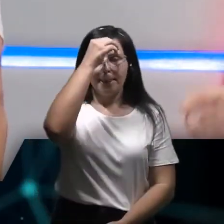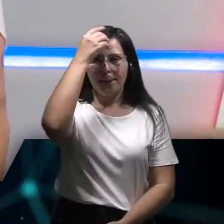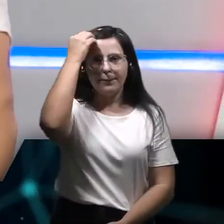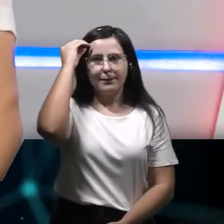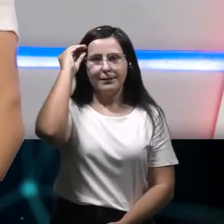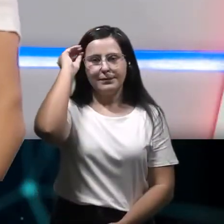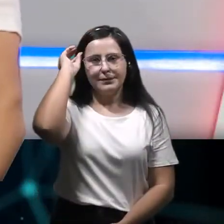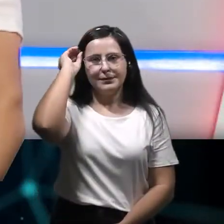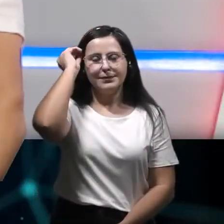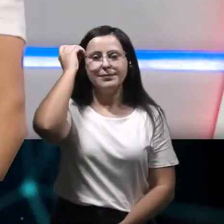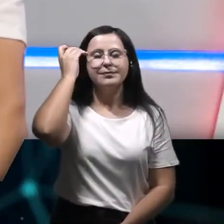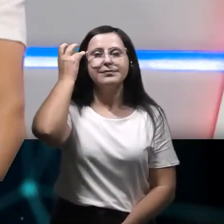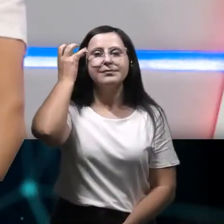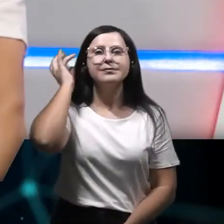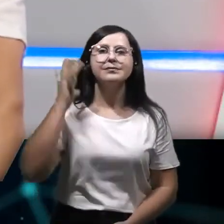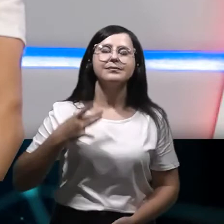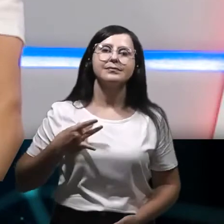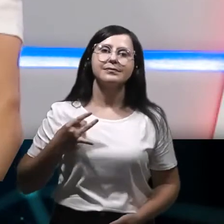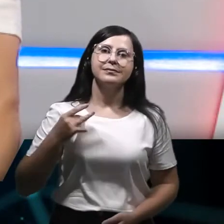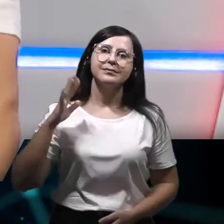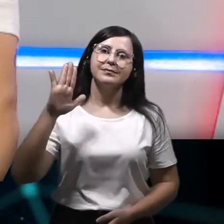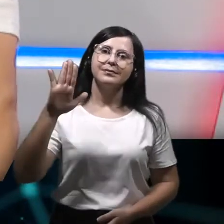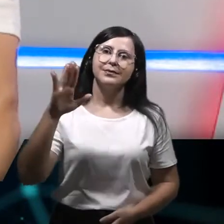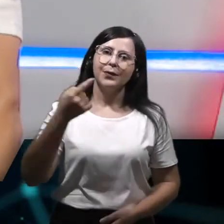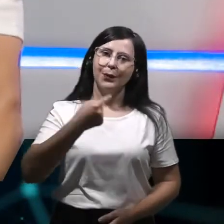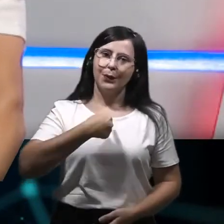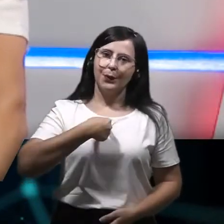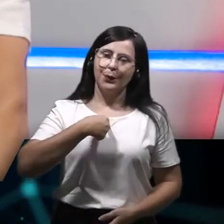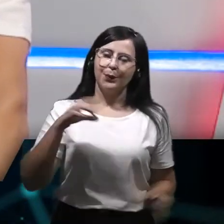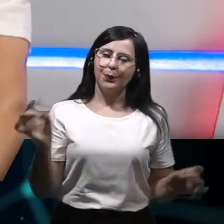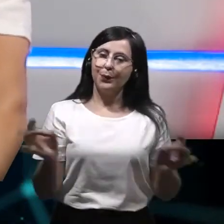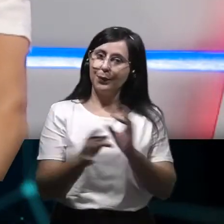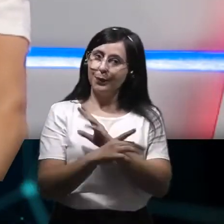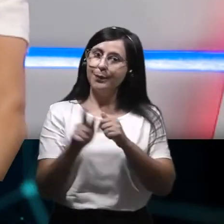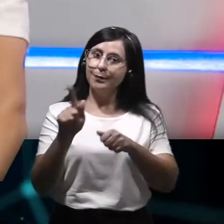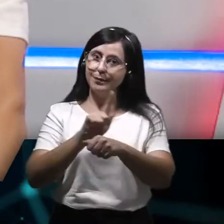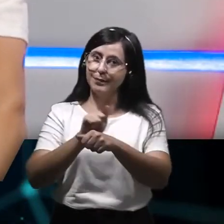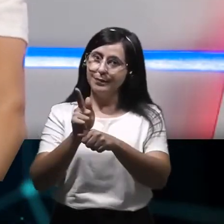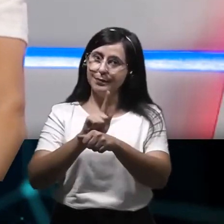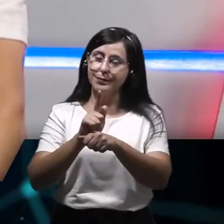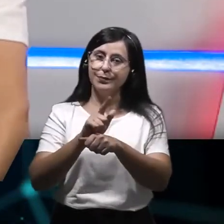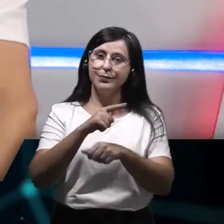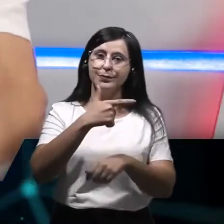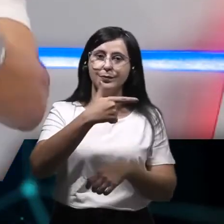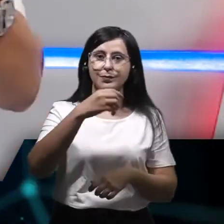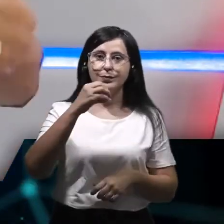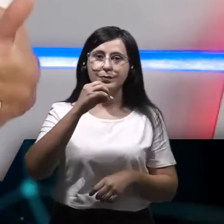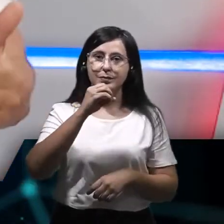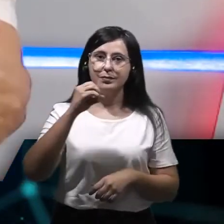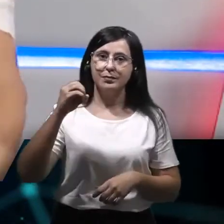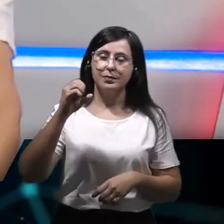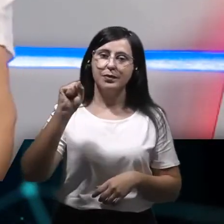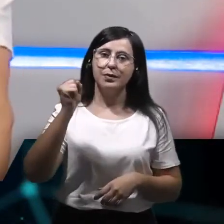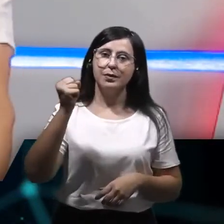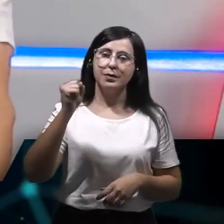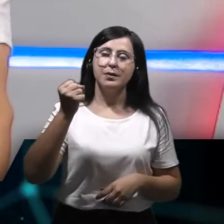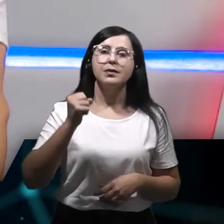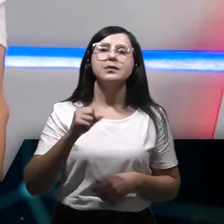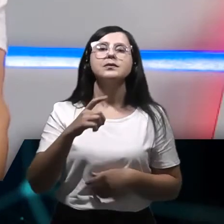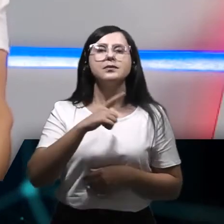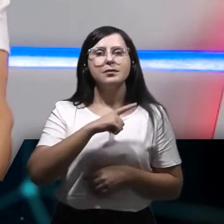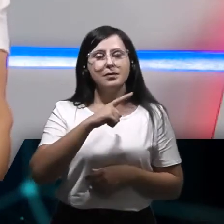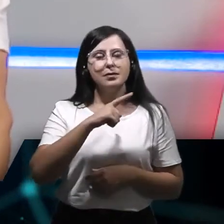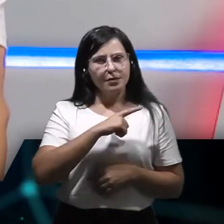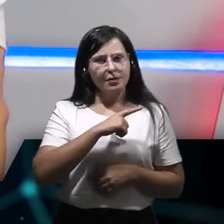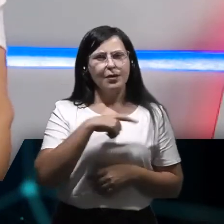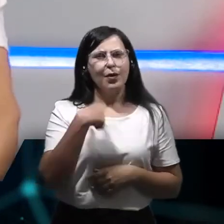Candidato Josivaldo, quando eu deixei o governo, em 2008, a criação do Fundo de Previdência foi